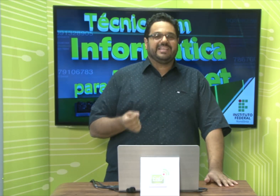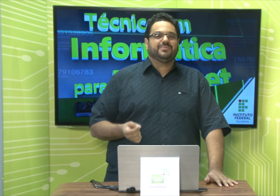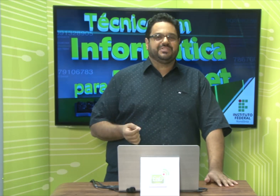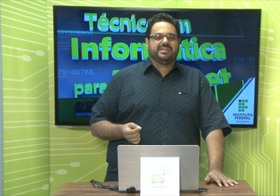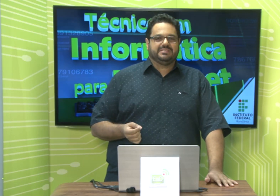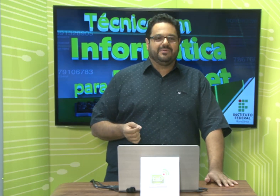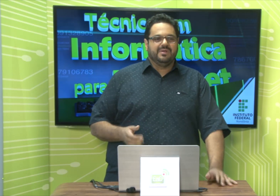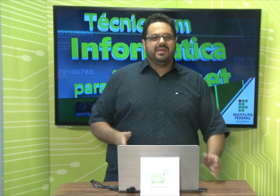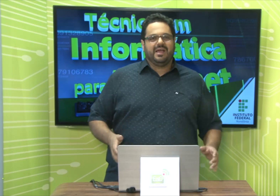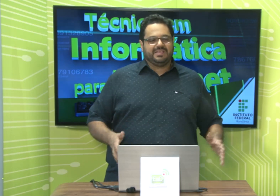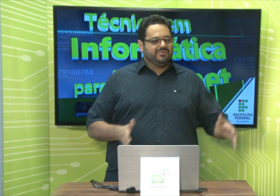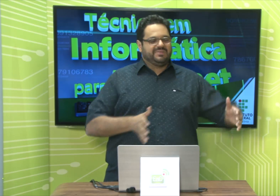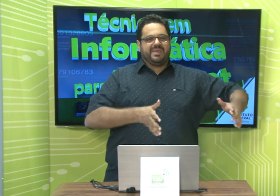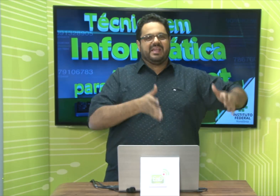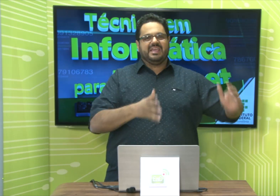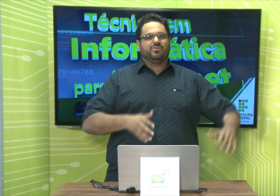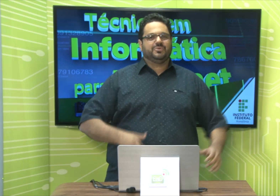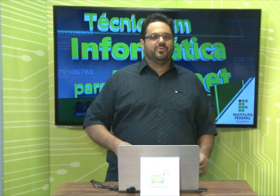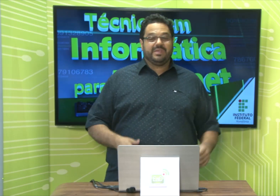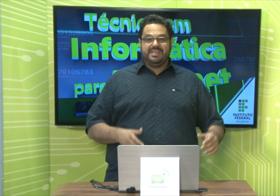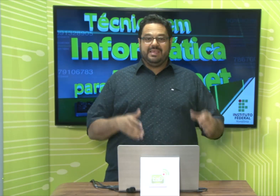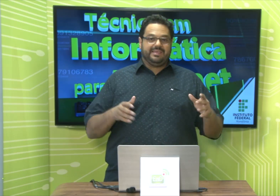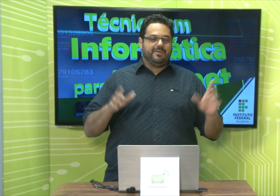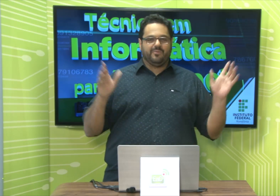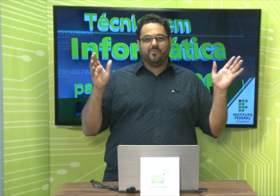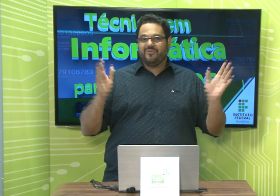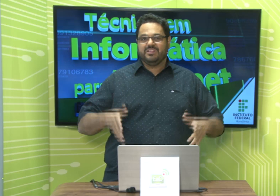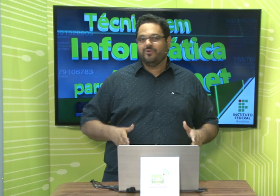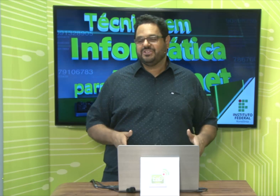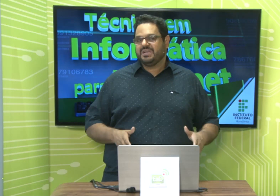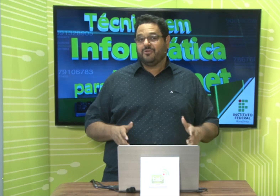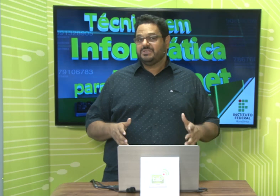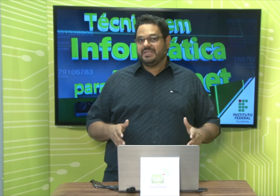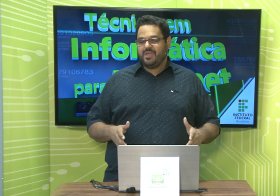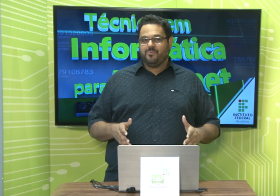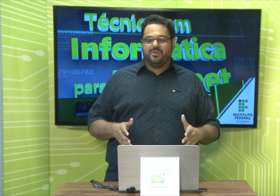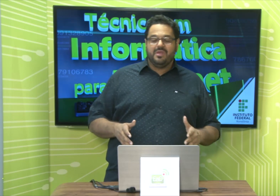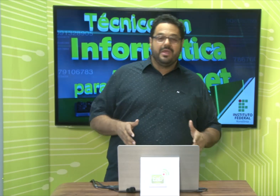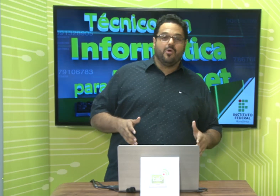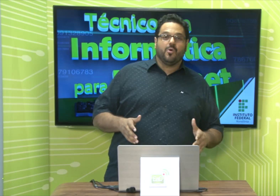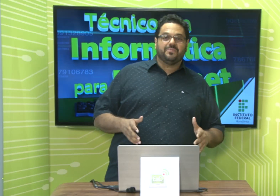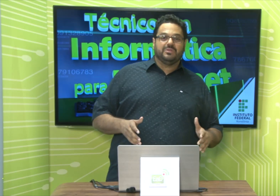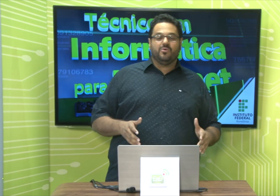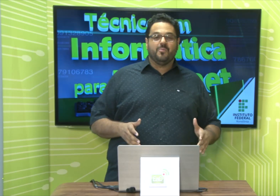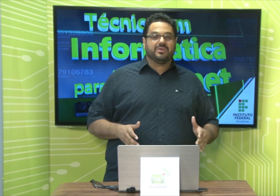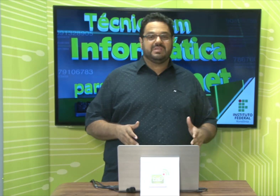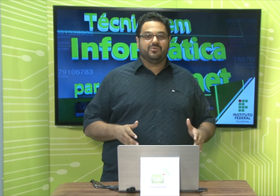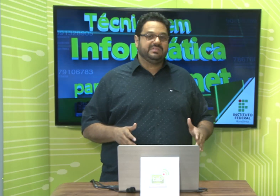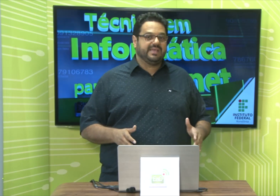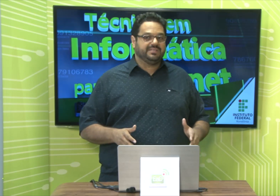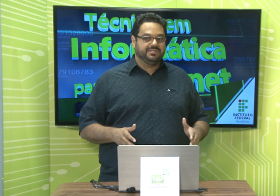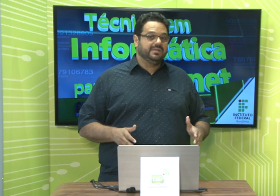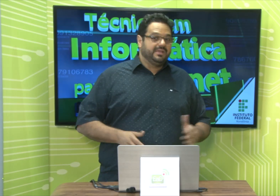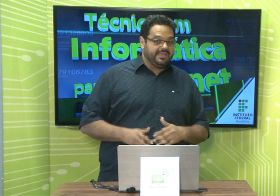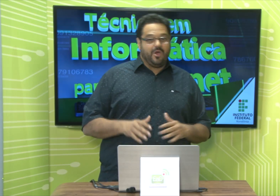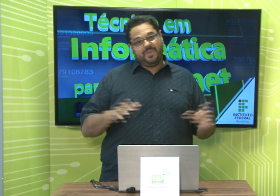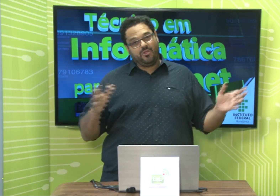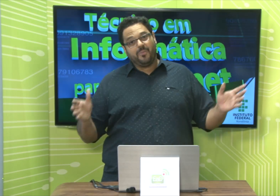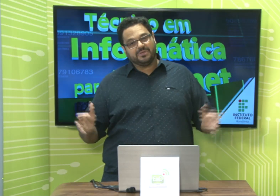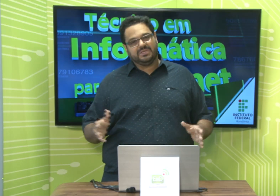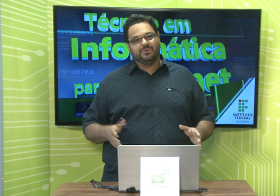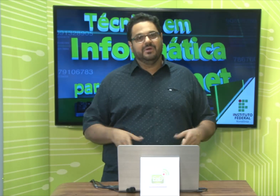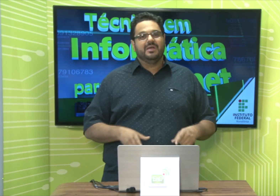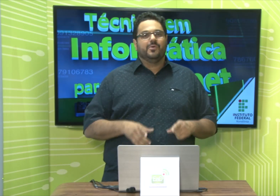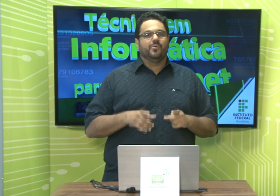na 7ª geração. Então você pega aquele notebook que o vendedor vai chegar, nossa, isso aqui é um computador com processador i7, e é o